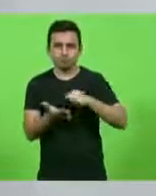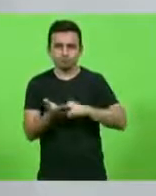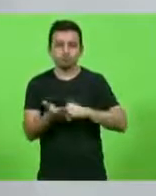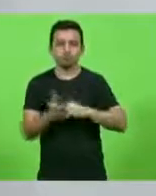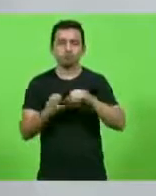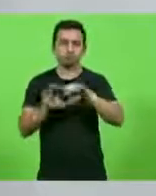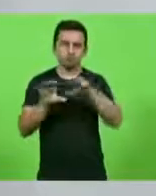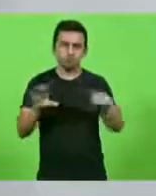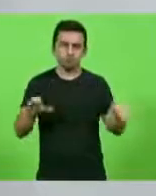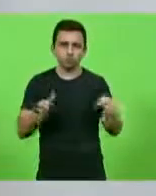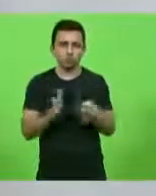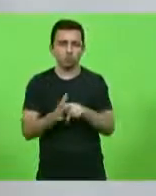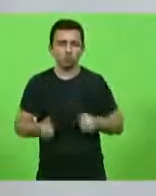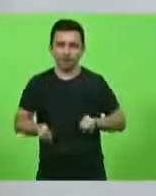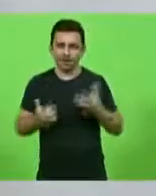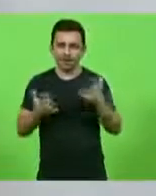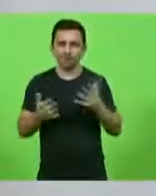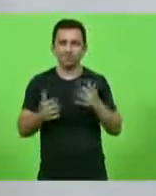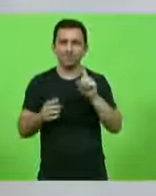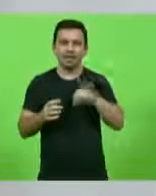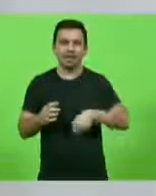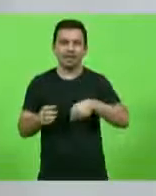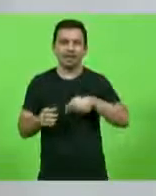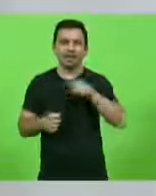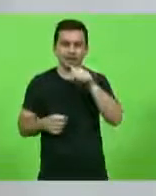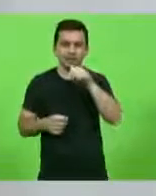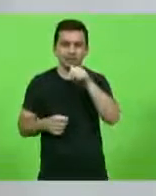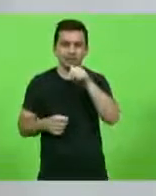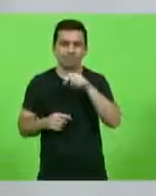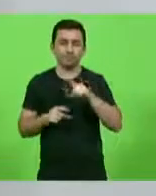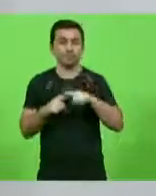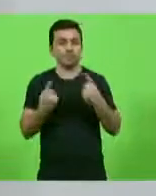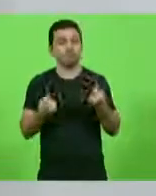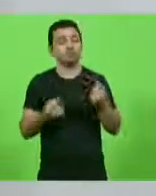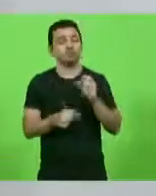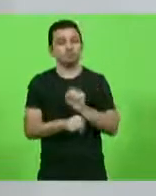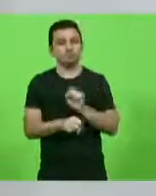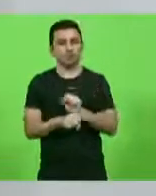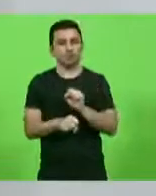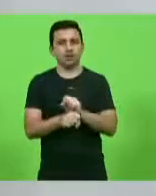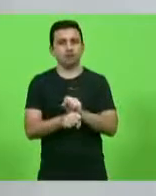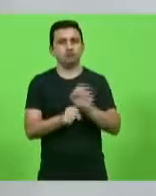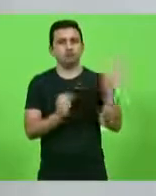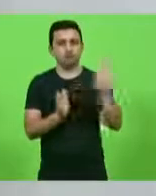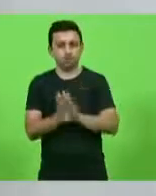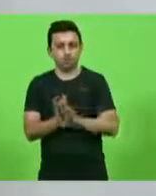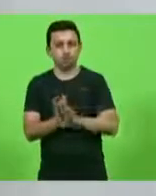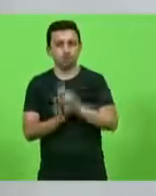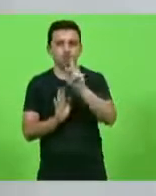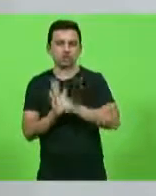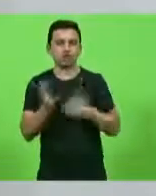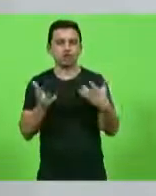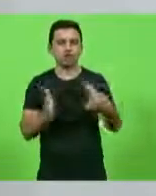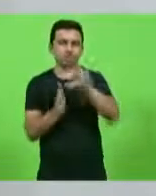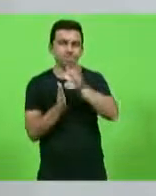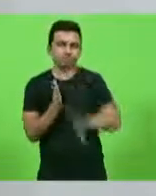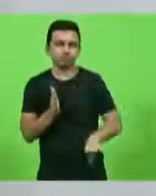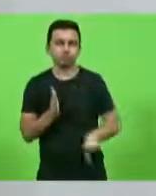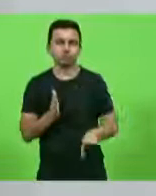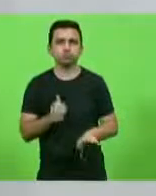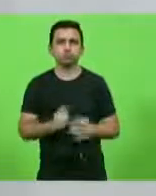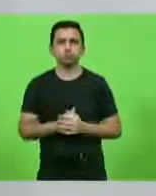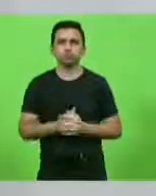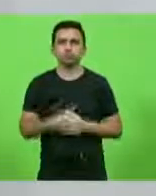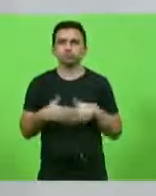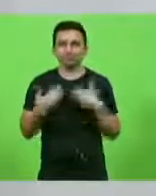no que consome d'água. Então, logo, logo, esse projeto vem para o plenário e eu espero que os nobres deputados possamos derrubar esse projeto,